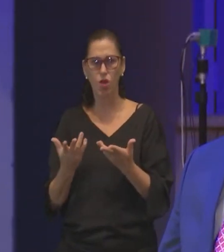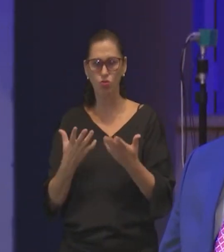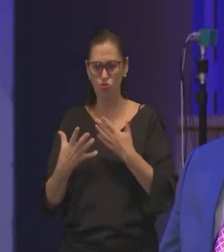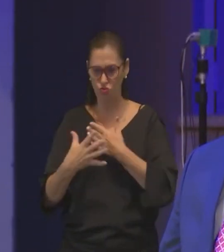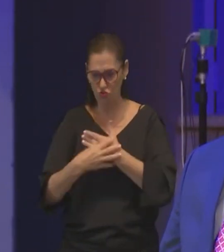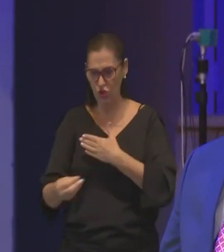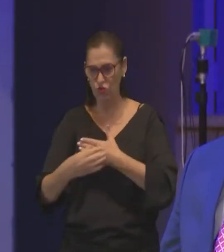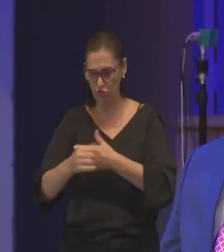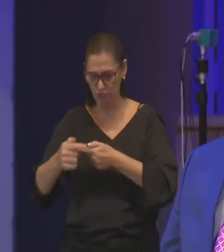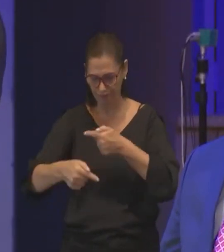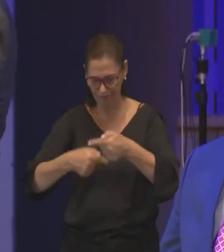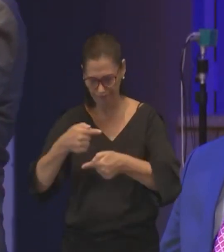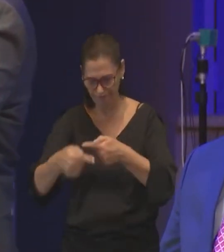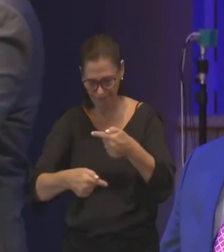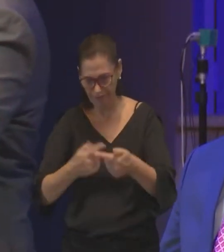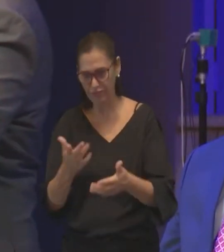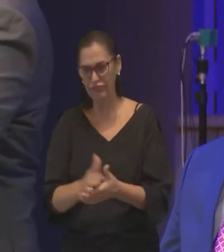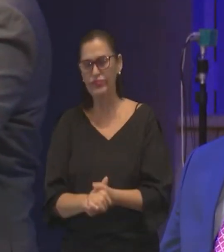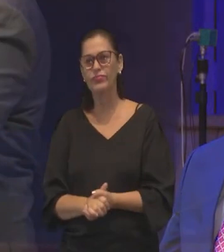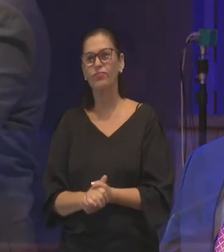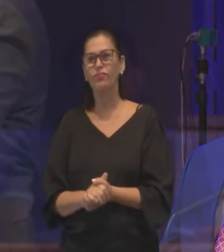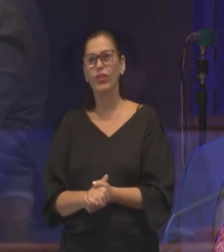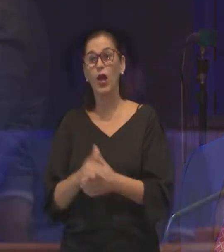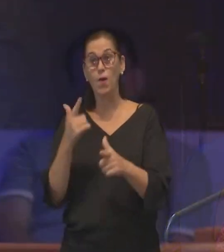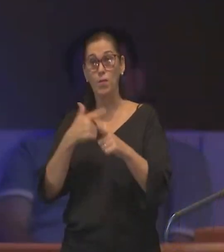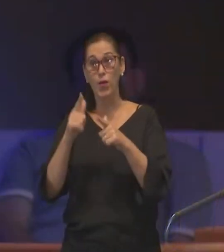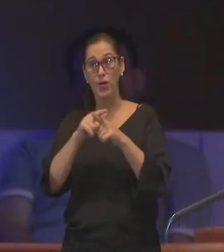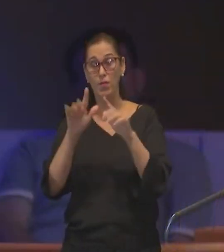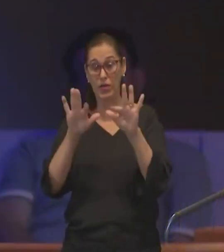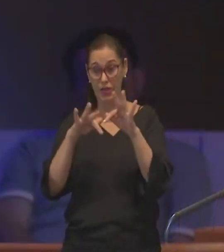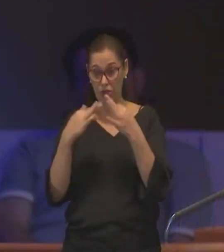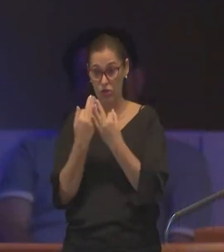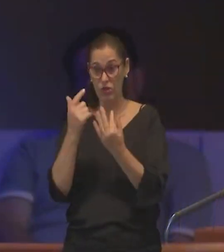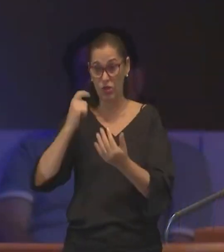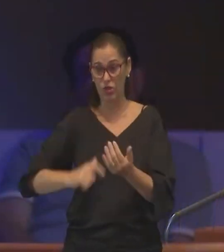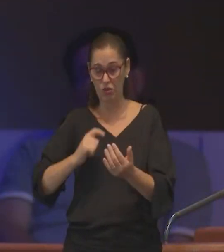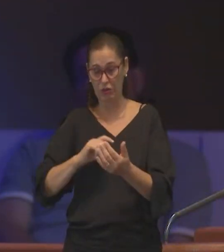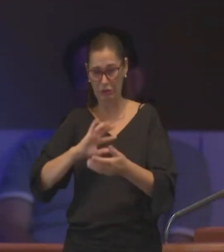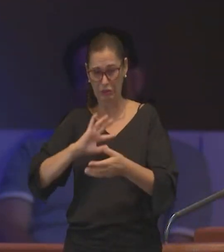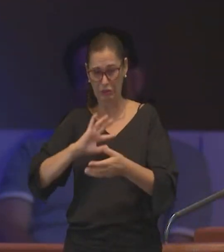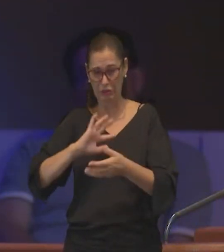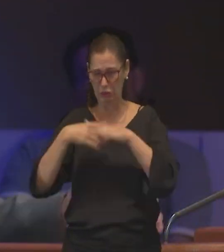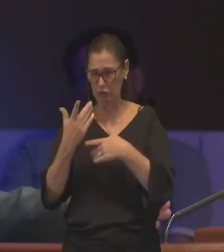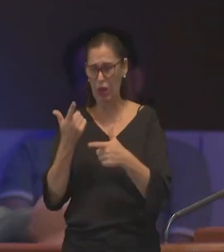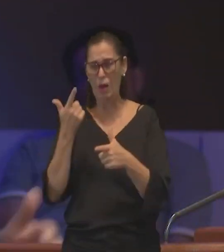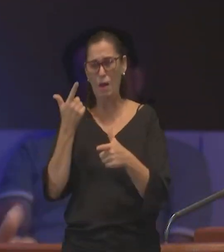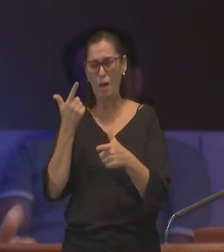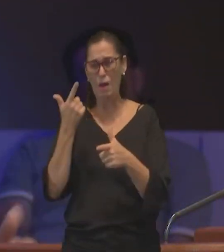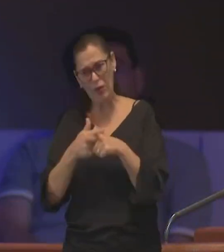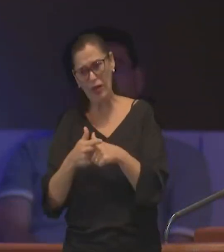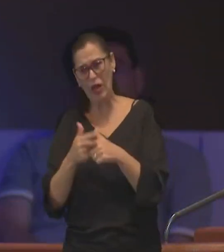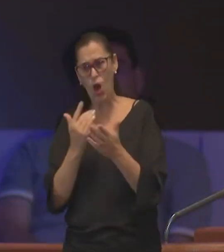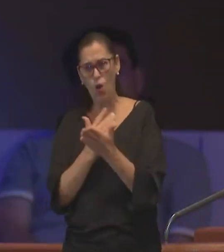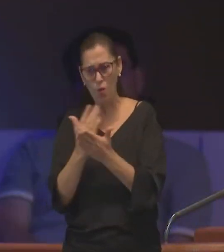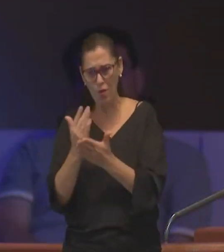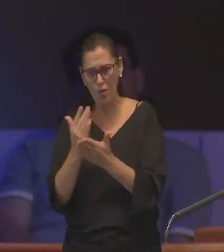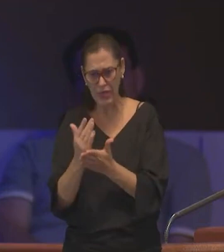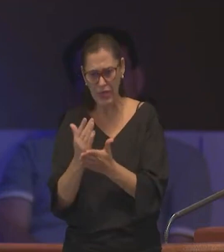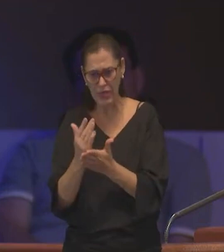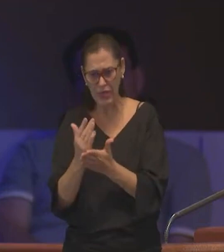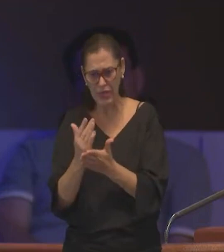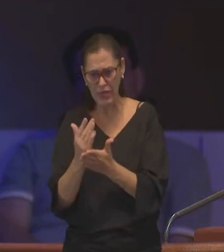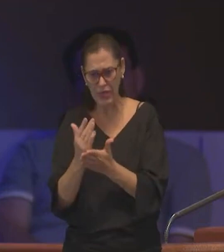descendência. O problema da família de José é uma família desajustada, problemática, não começa propriamente com